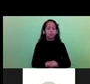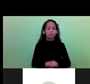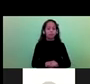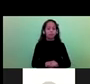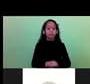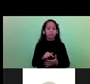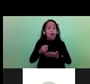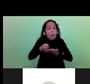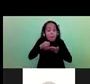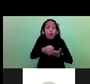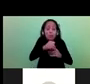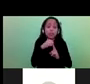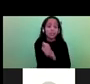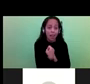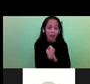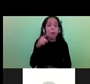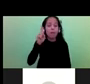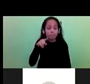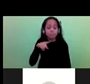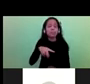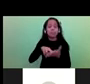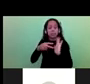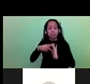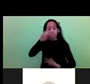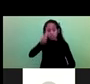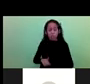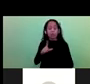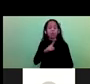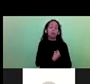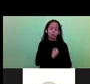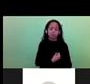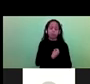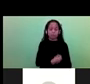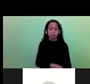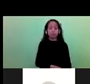Assistência social é um direito social.